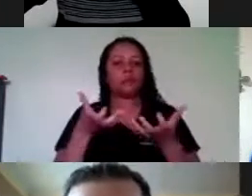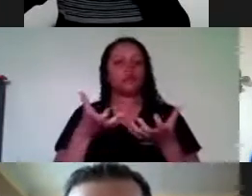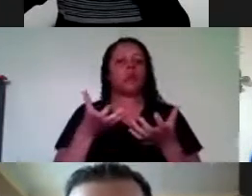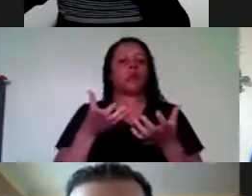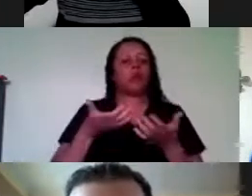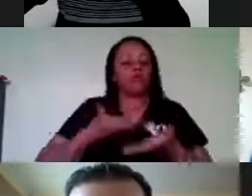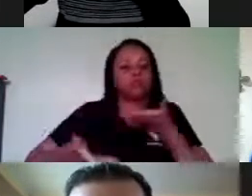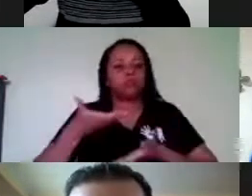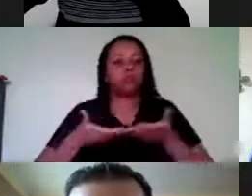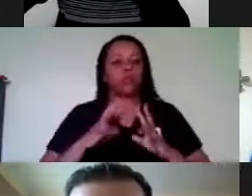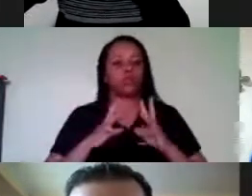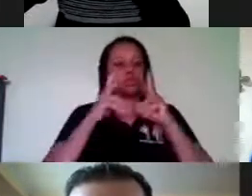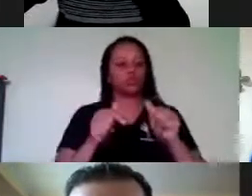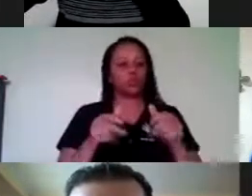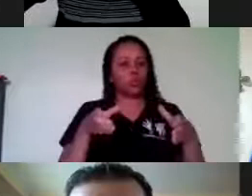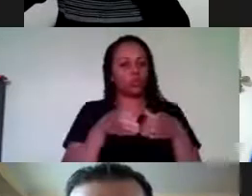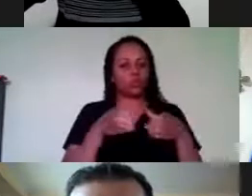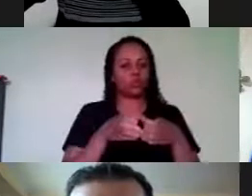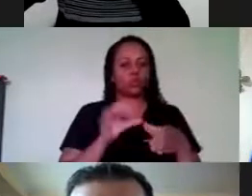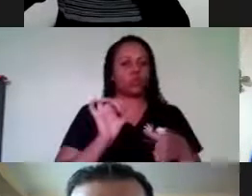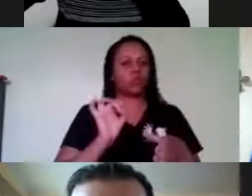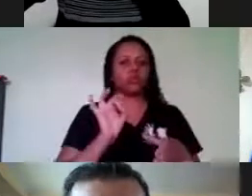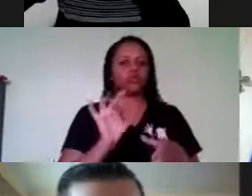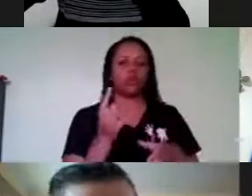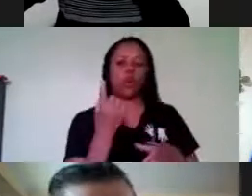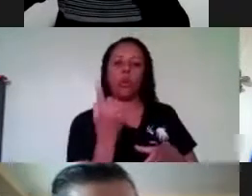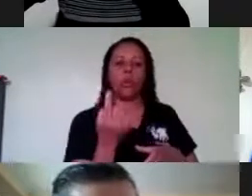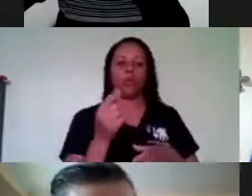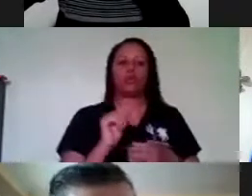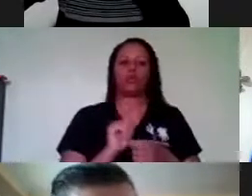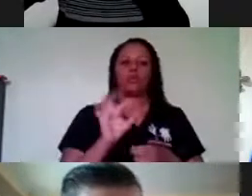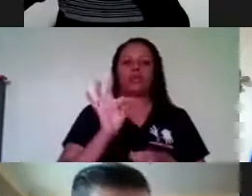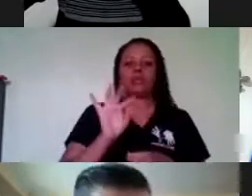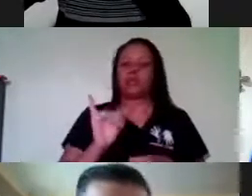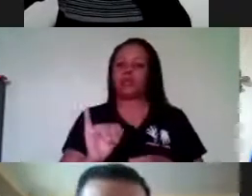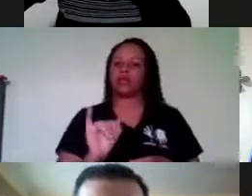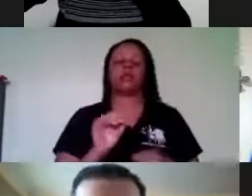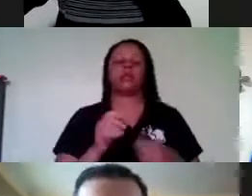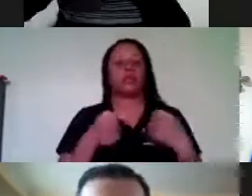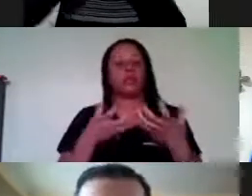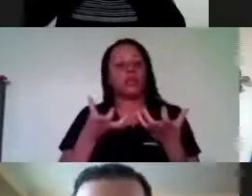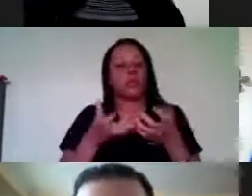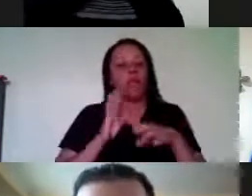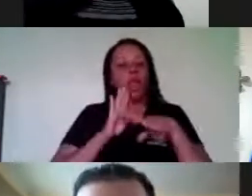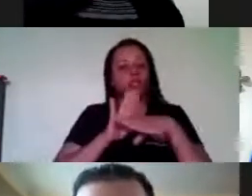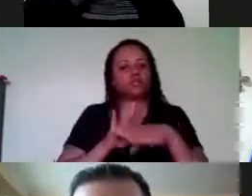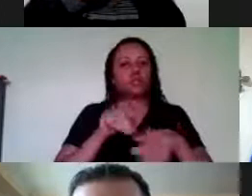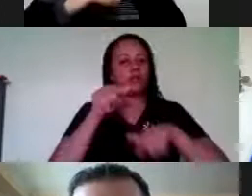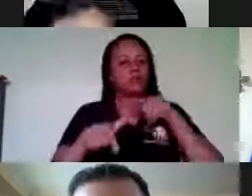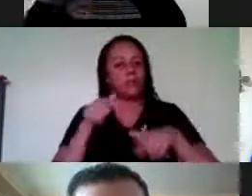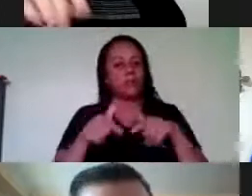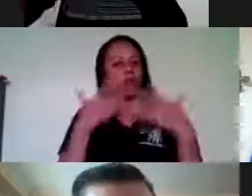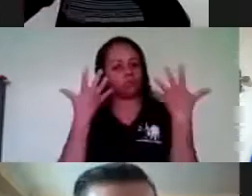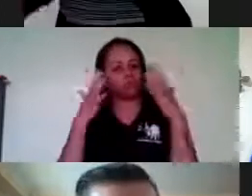todo o grupo, não só de TI, tá? A gente quer ajudar esse trabalho que é louvável de